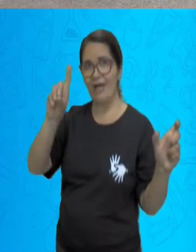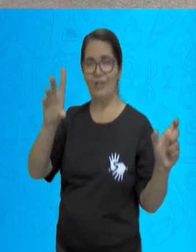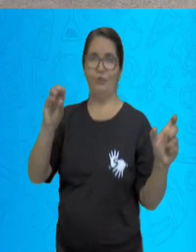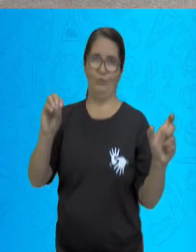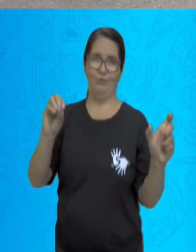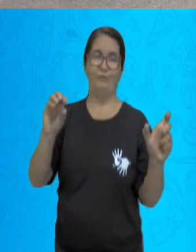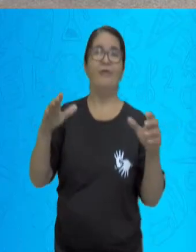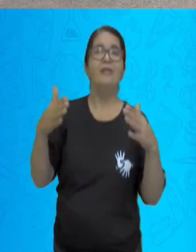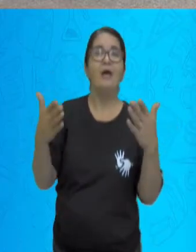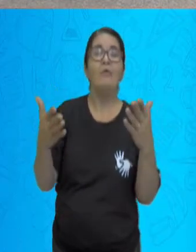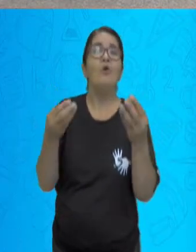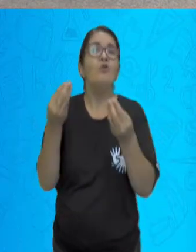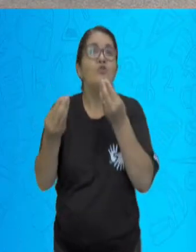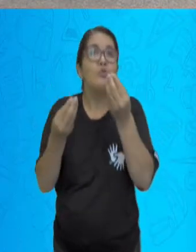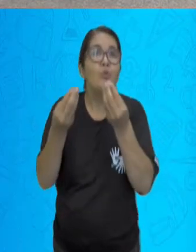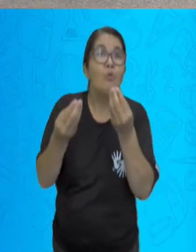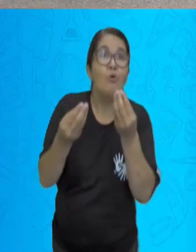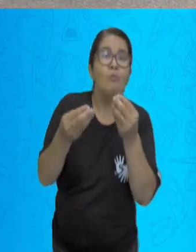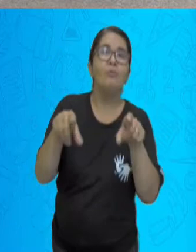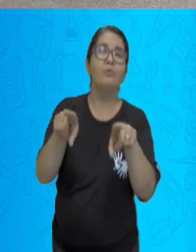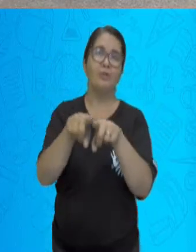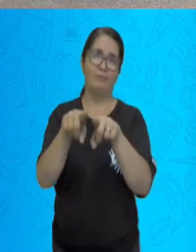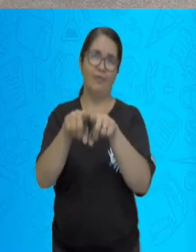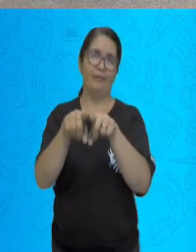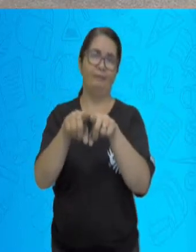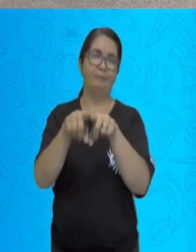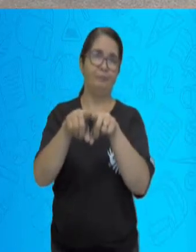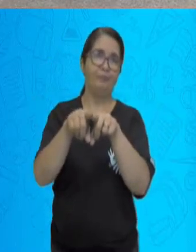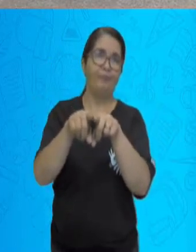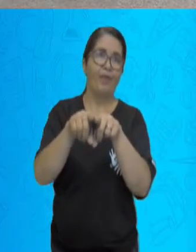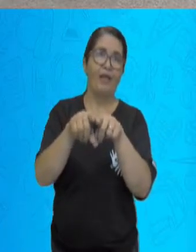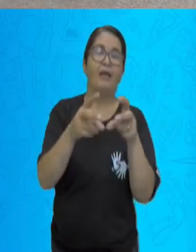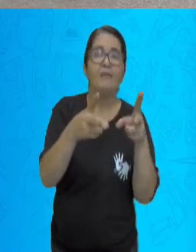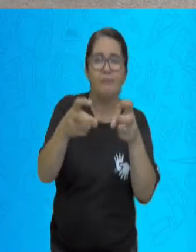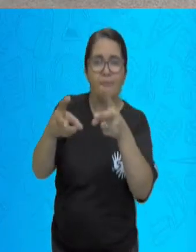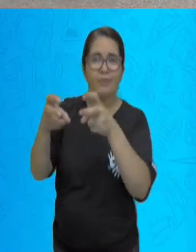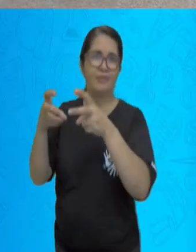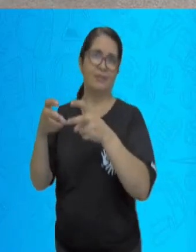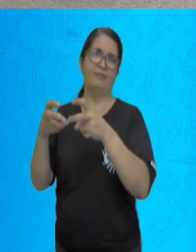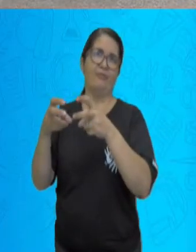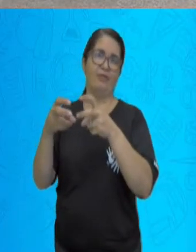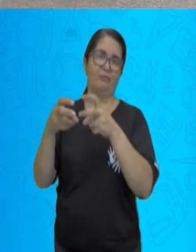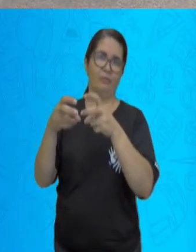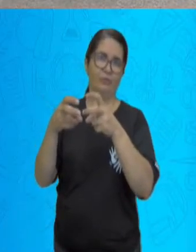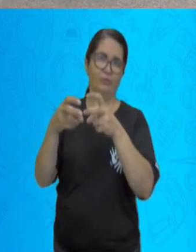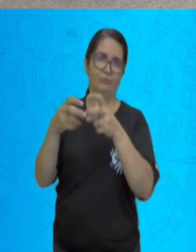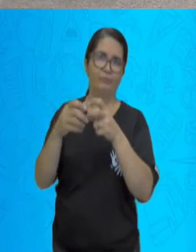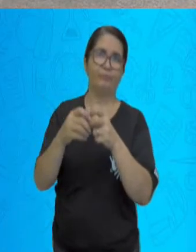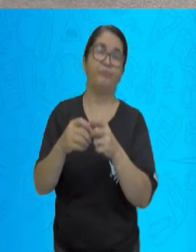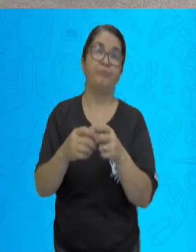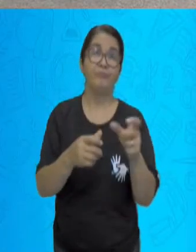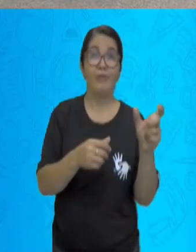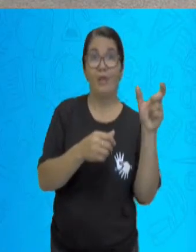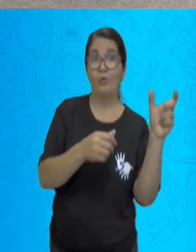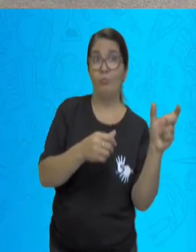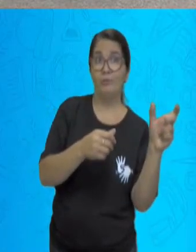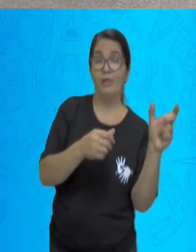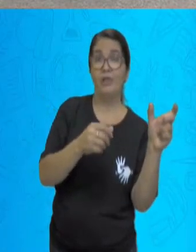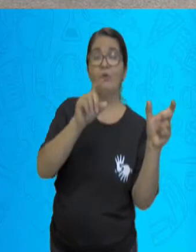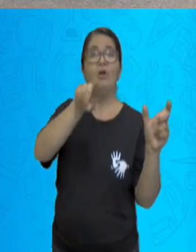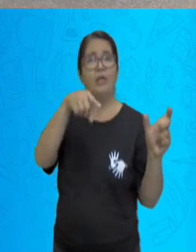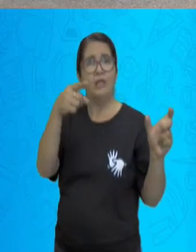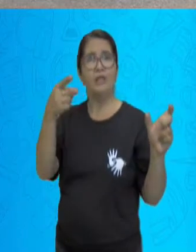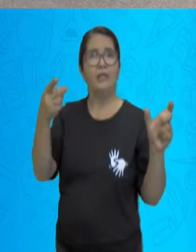elementos que formam são colocados. O radical e o sufixo da